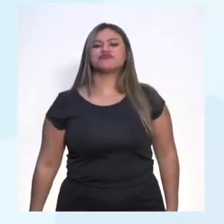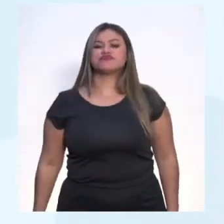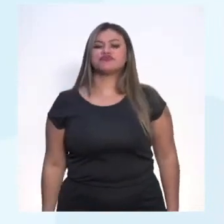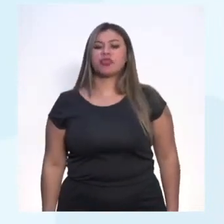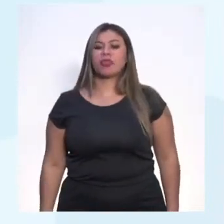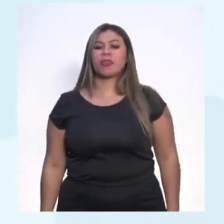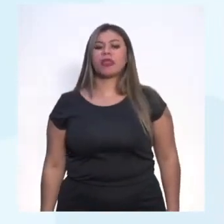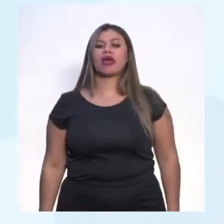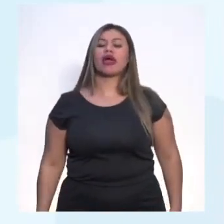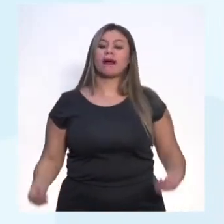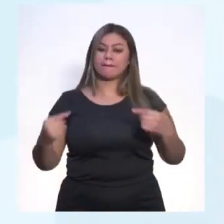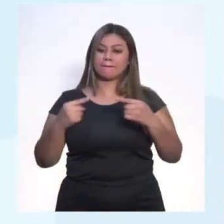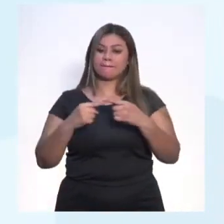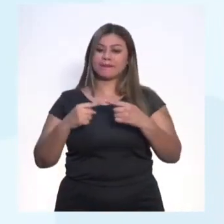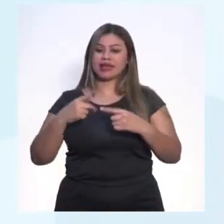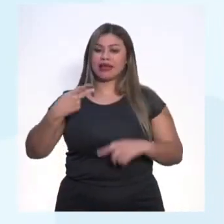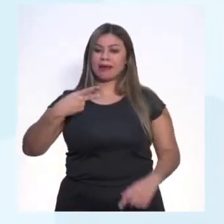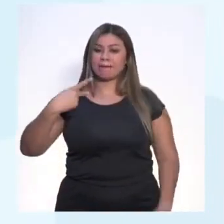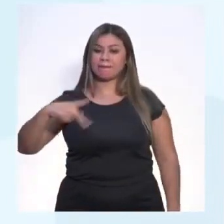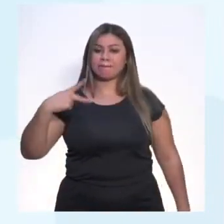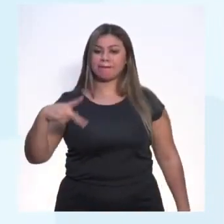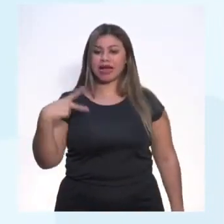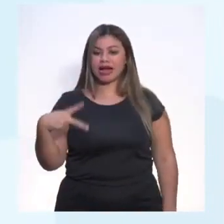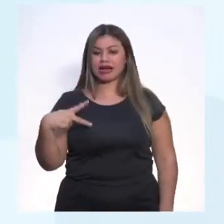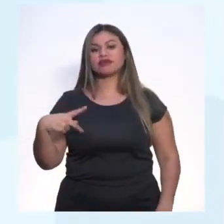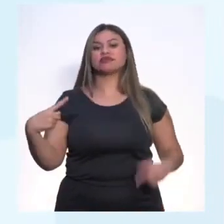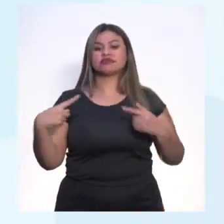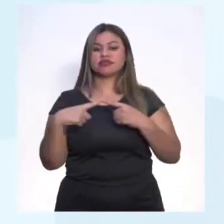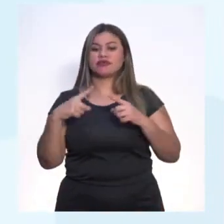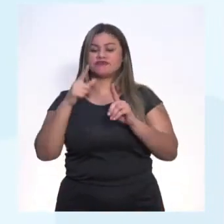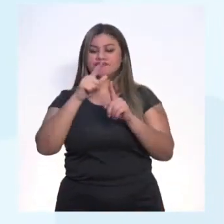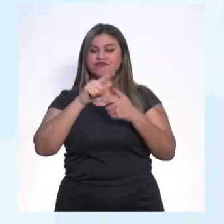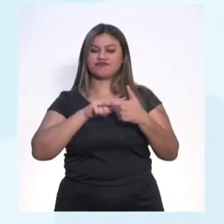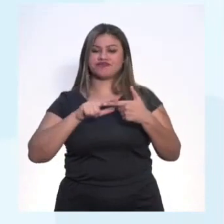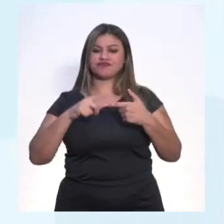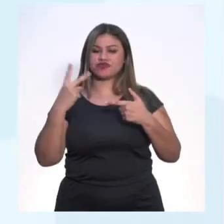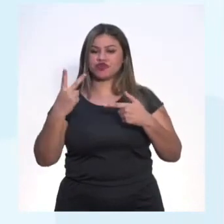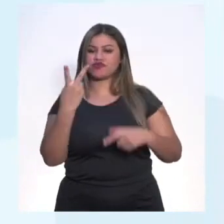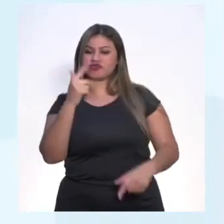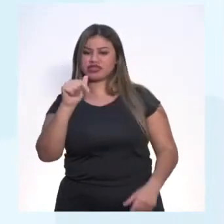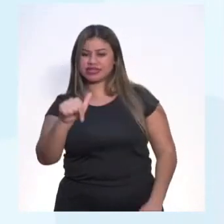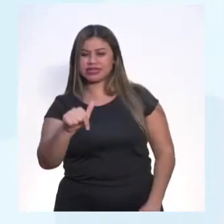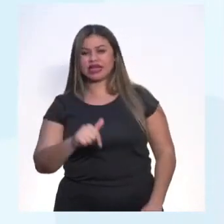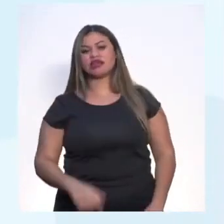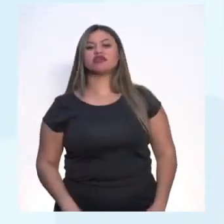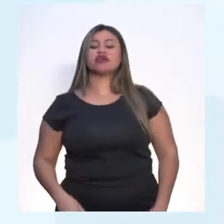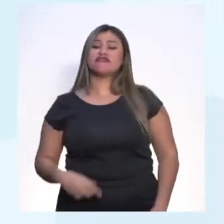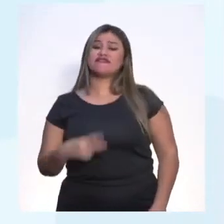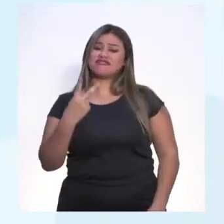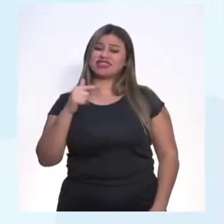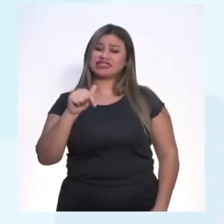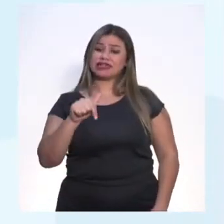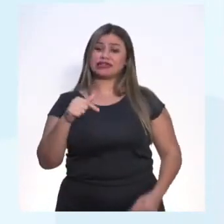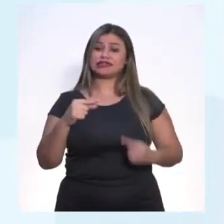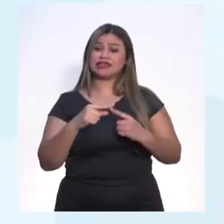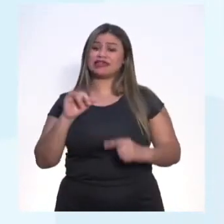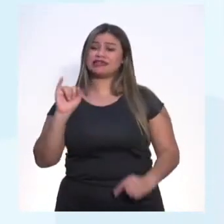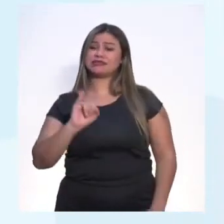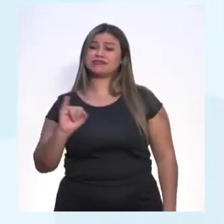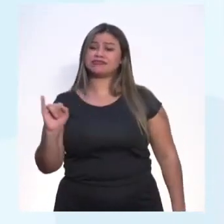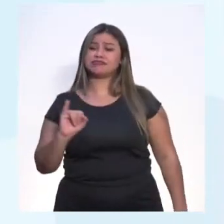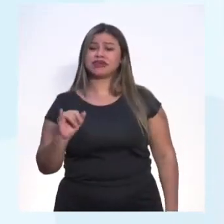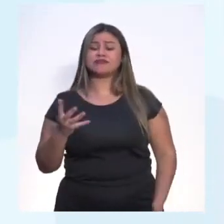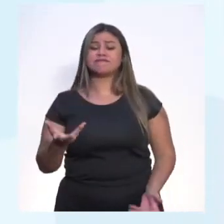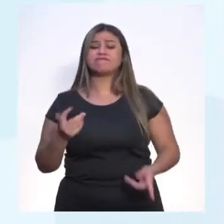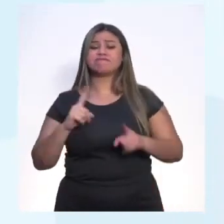54 é par. Divide por 2, vai dar 27. 27 é ímpar, mas ele